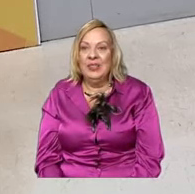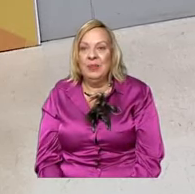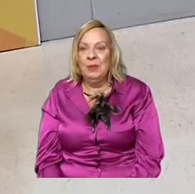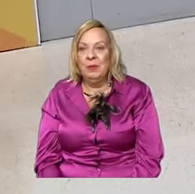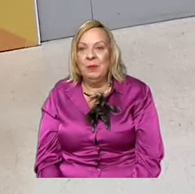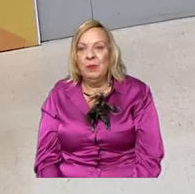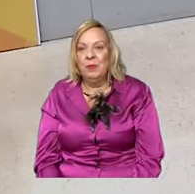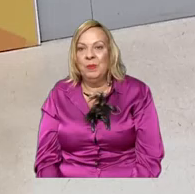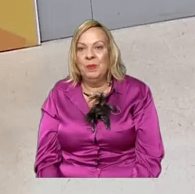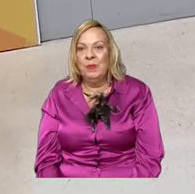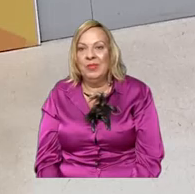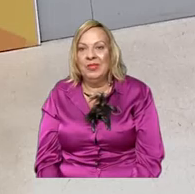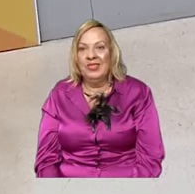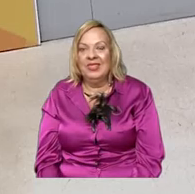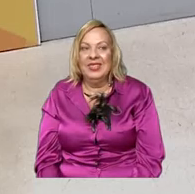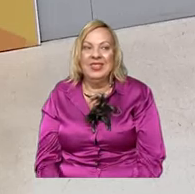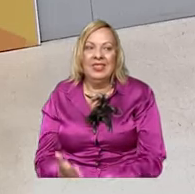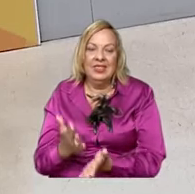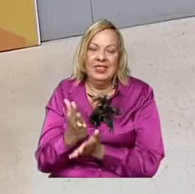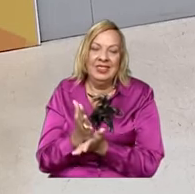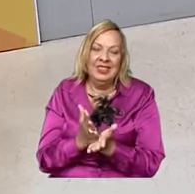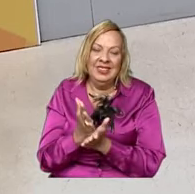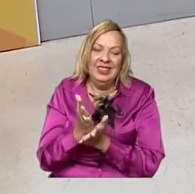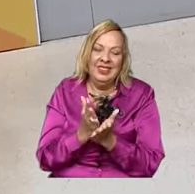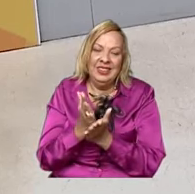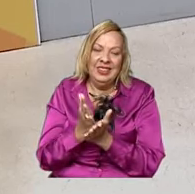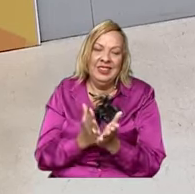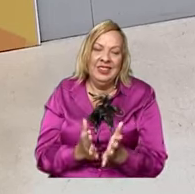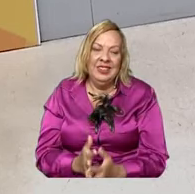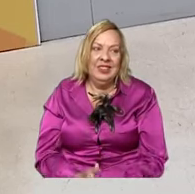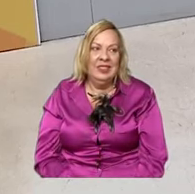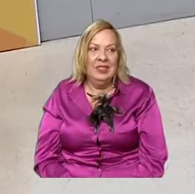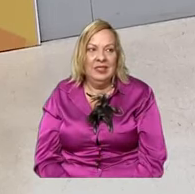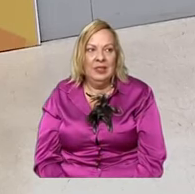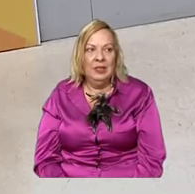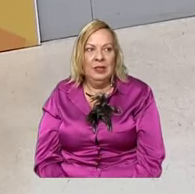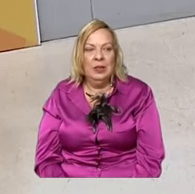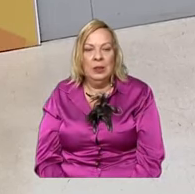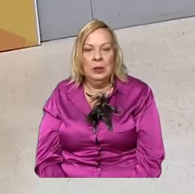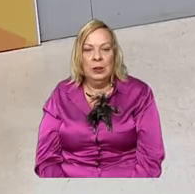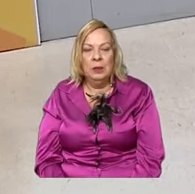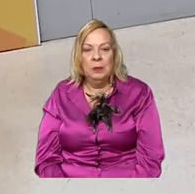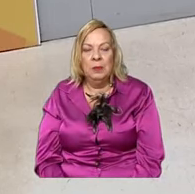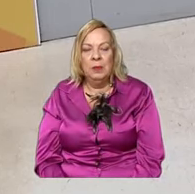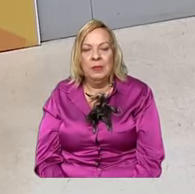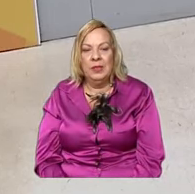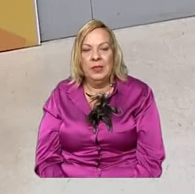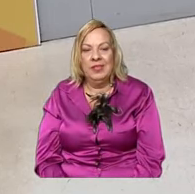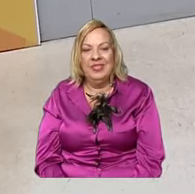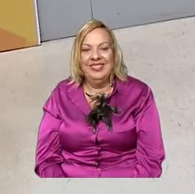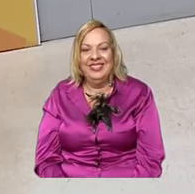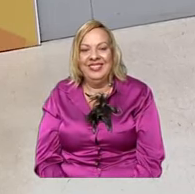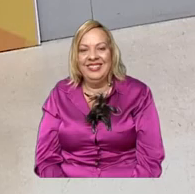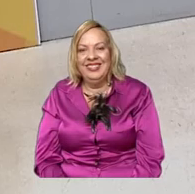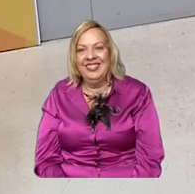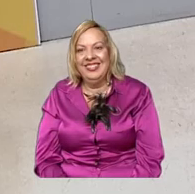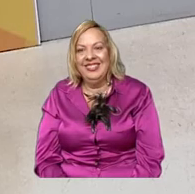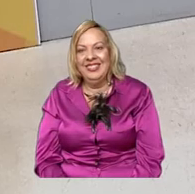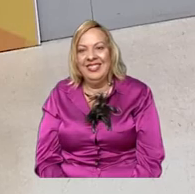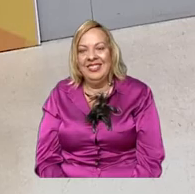Decidido, dividindo ali, é prêmio é, para amigo, dois ali. A fila tava grande, você vê que foi crescendo, crescendo, crescendo,